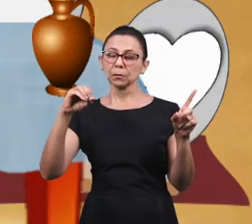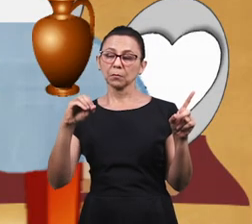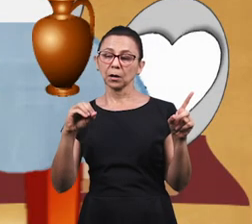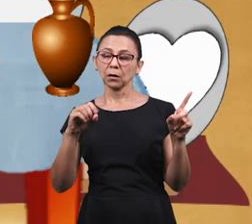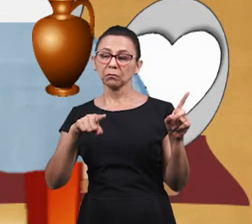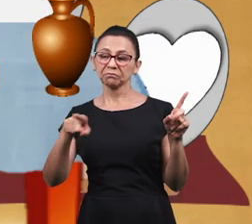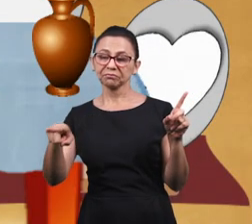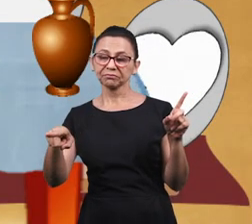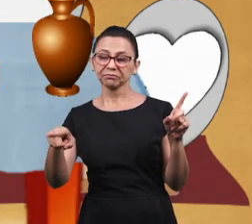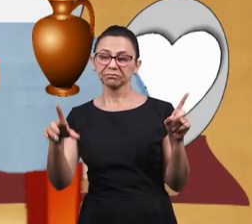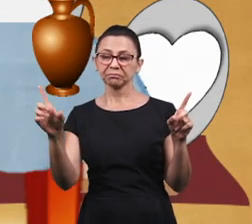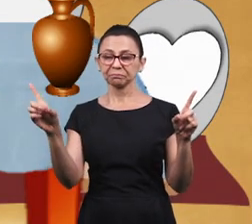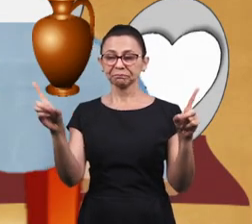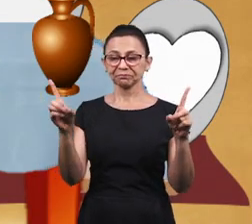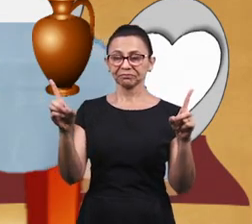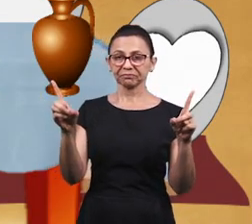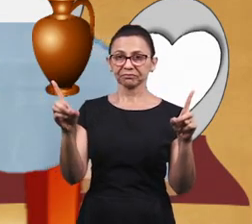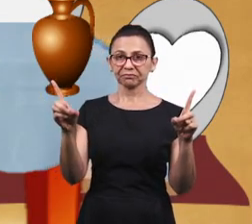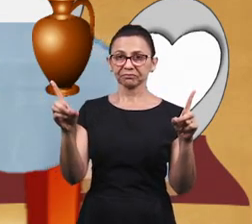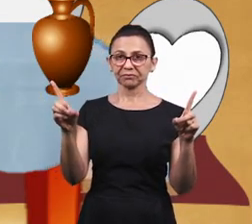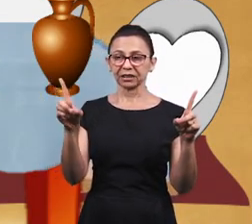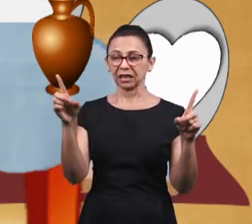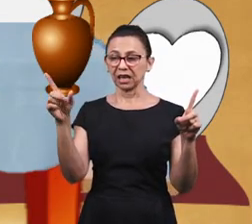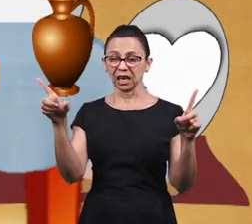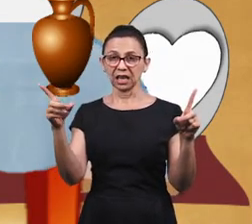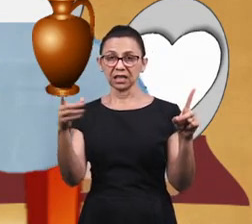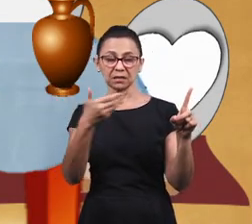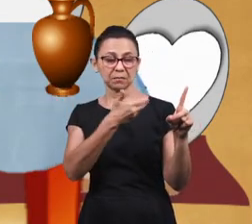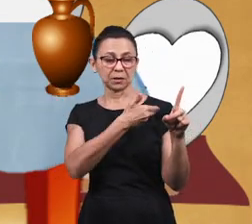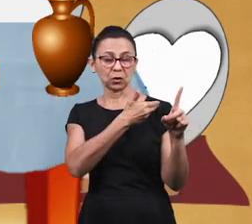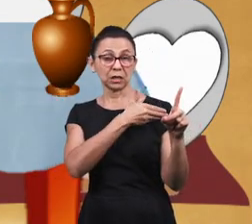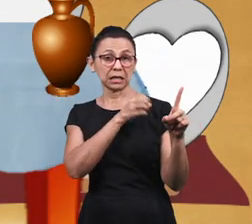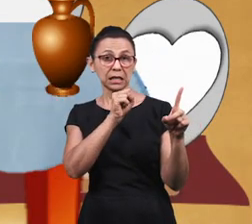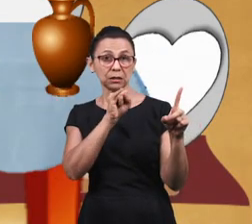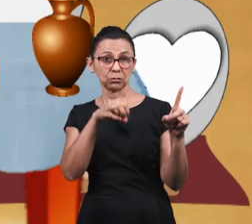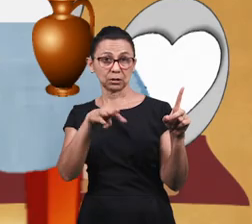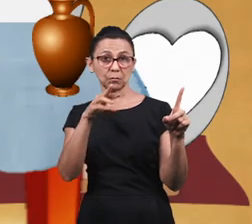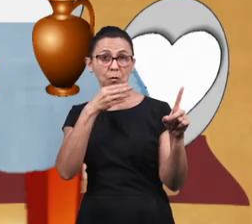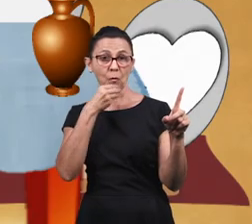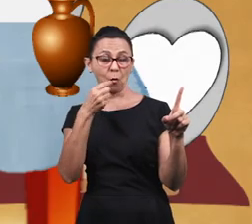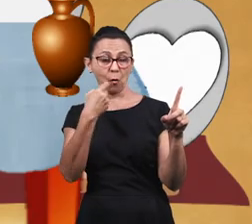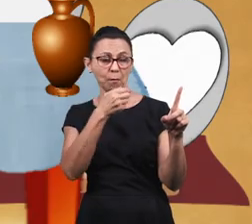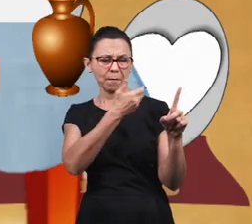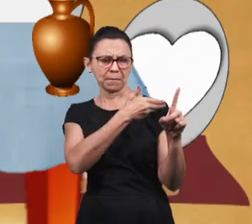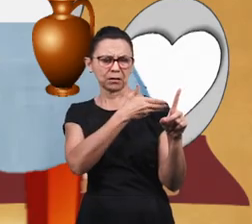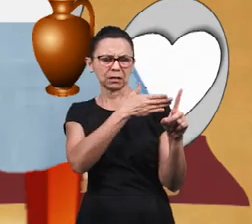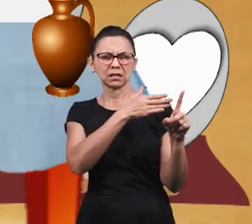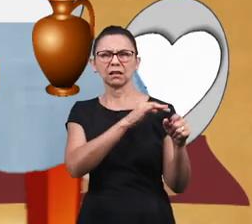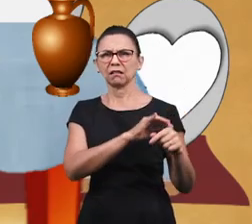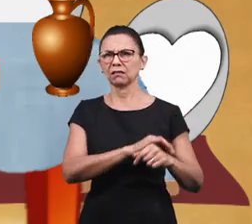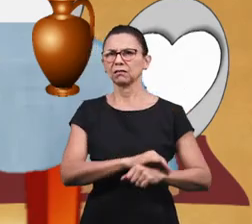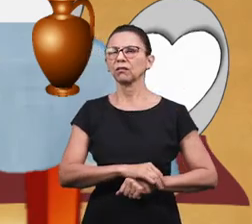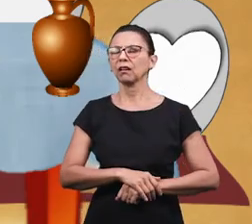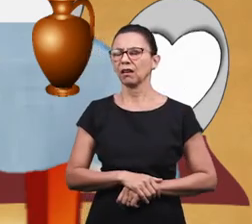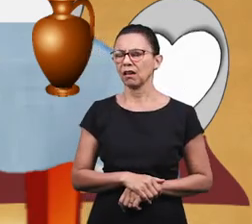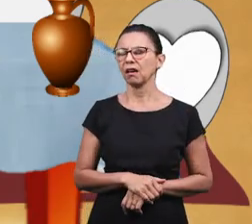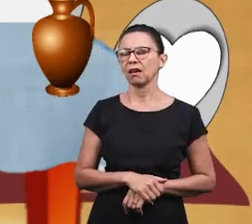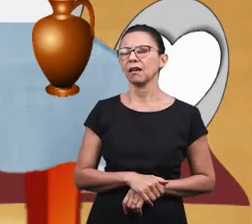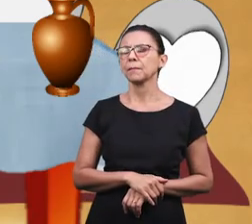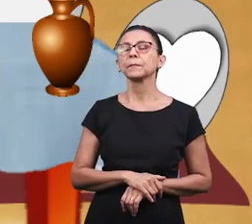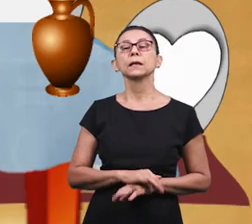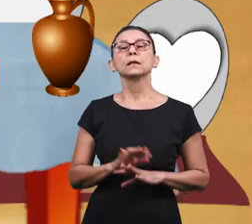os seus pecados estão perdoados. A tua fé te salvou, vai em